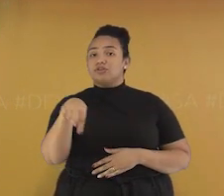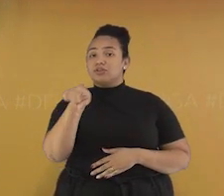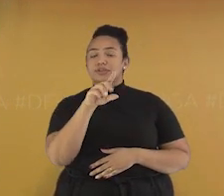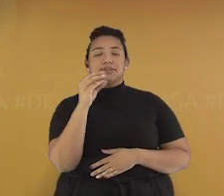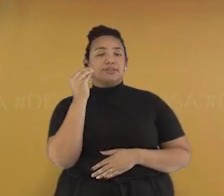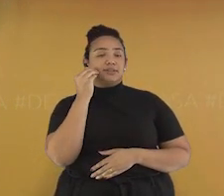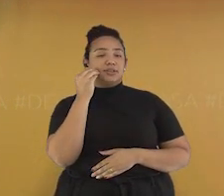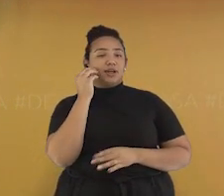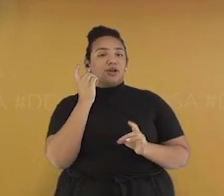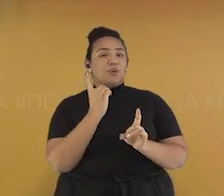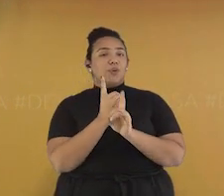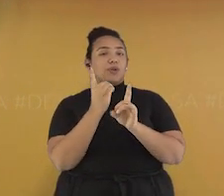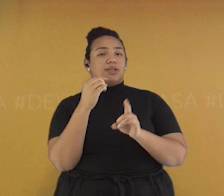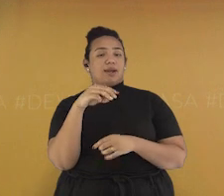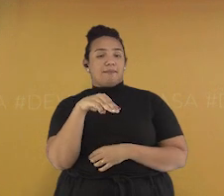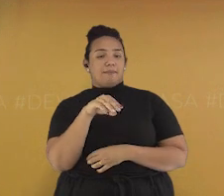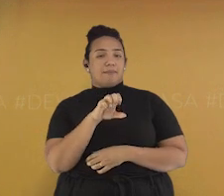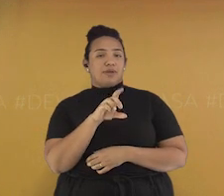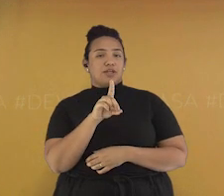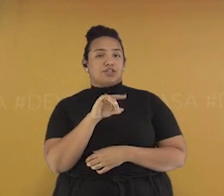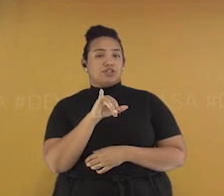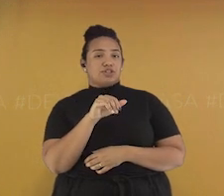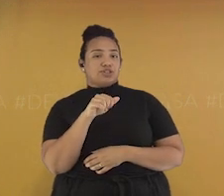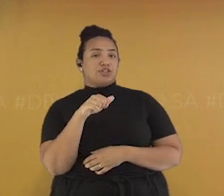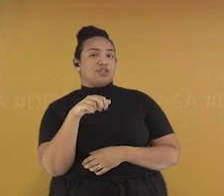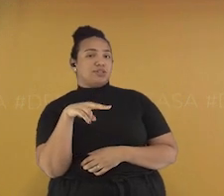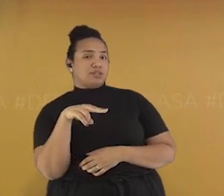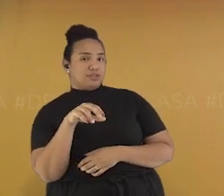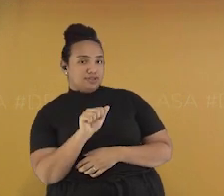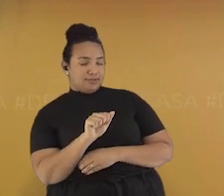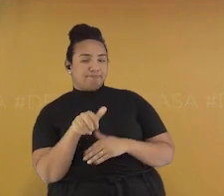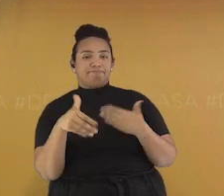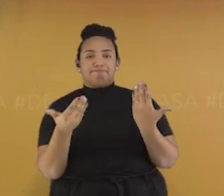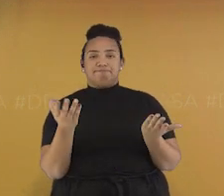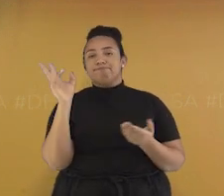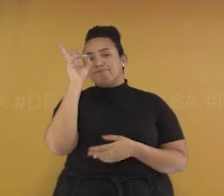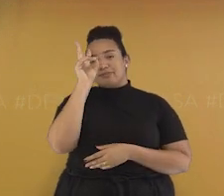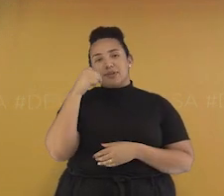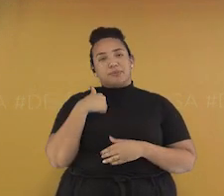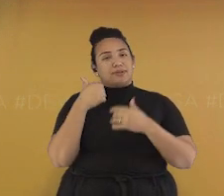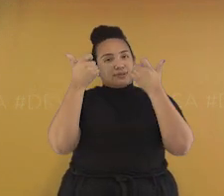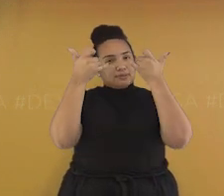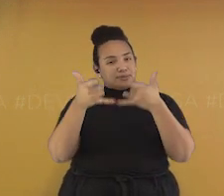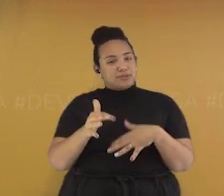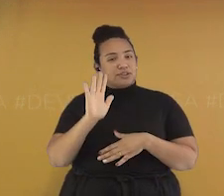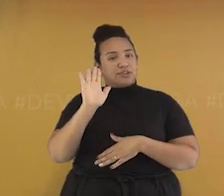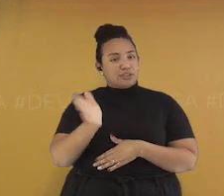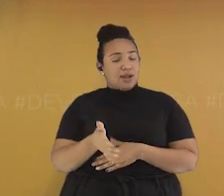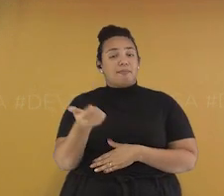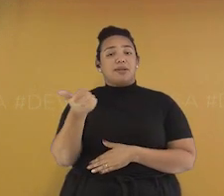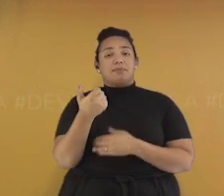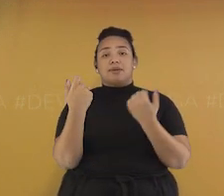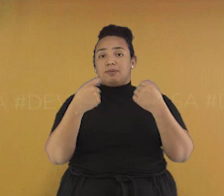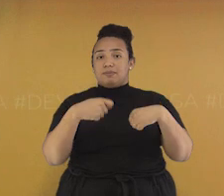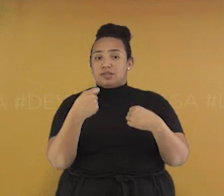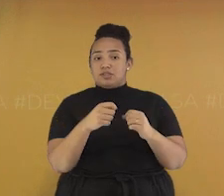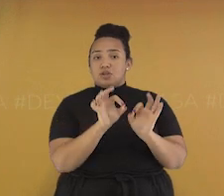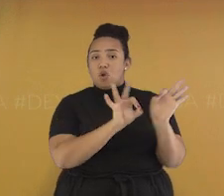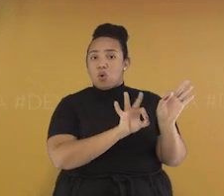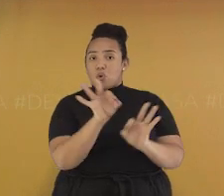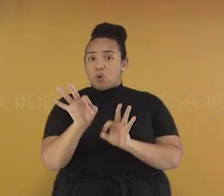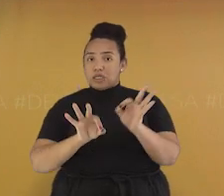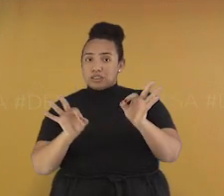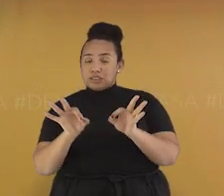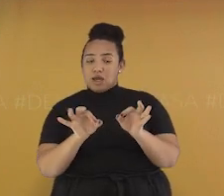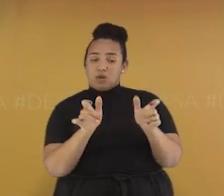dessa sequência de idades? Como já vimos, para encontrar a mediana, o primeiro passo é organizar a sequência de